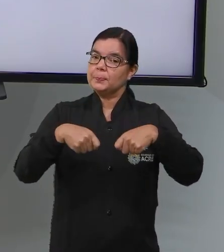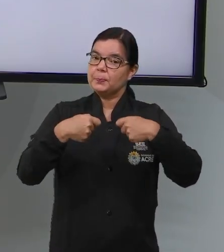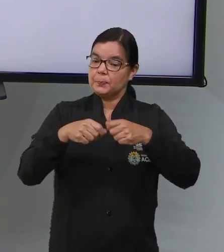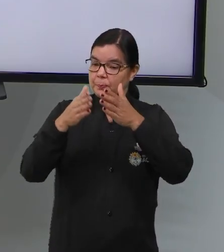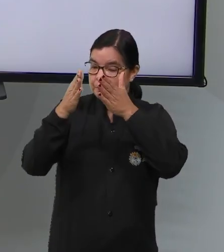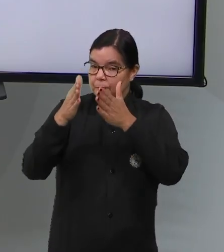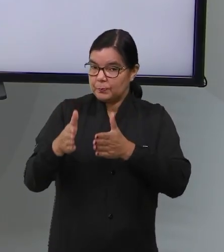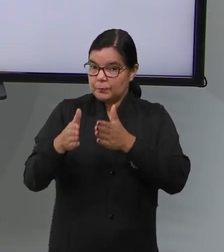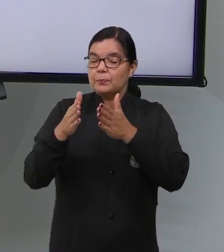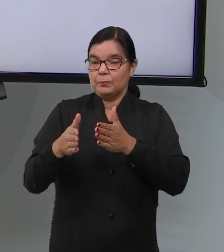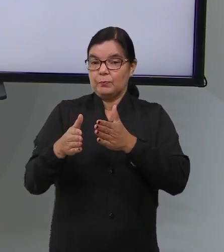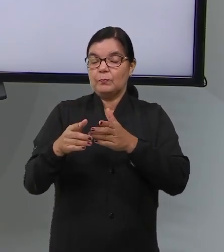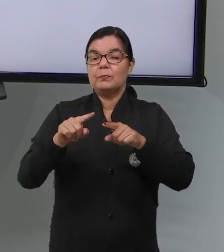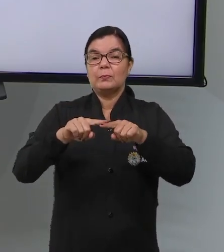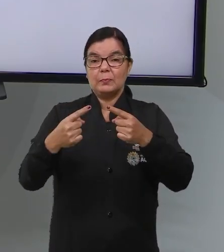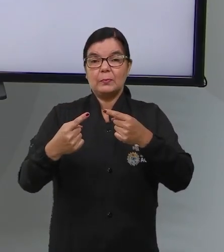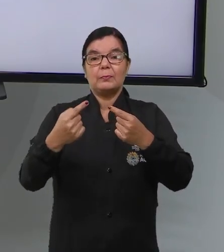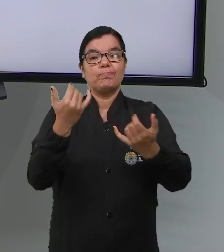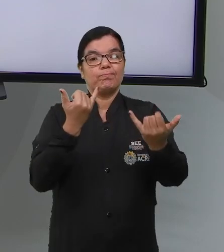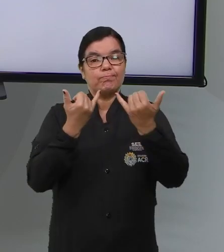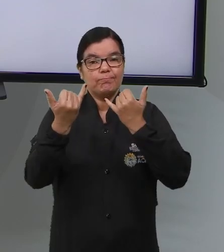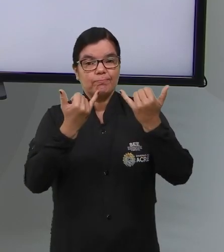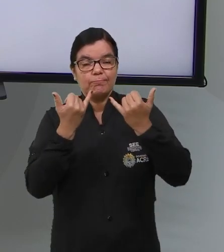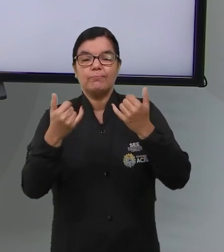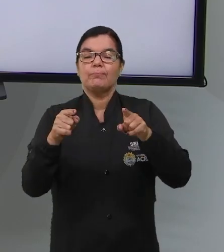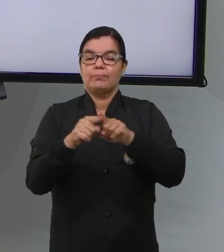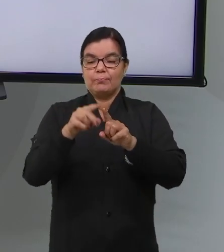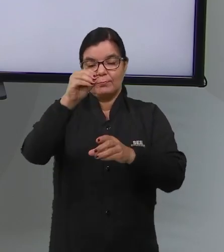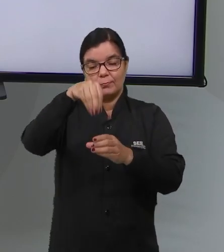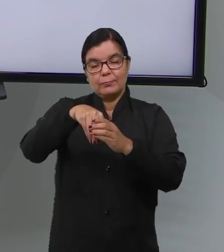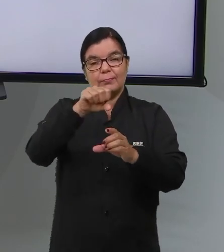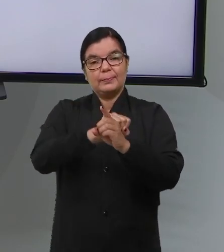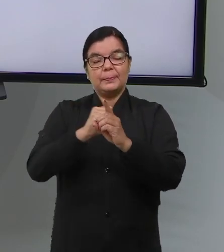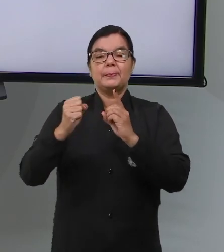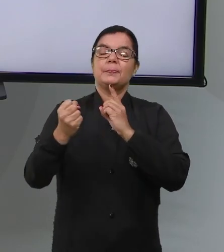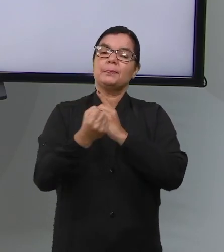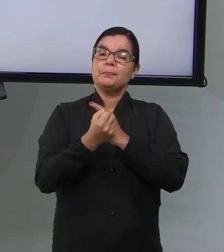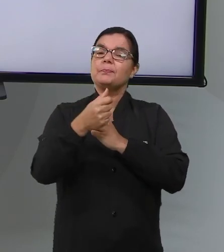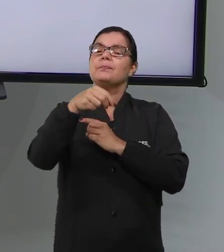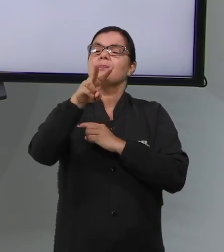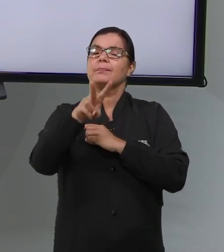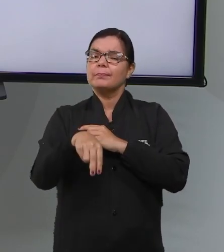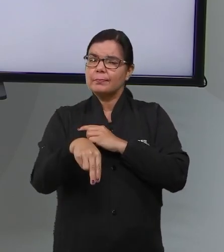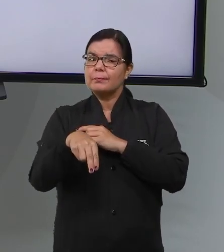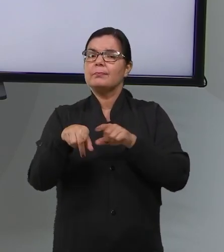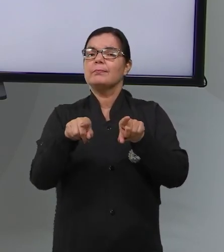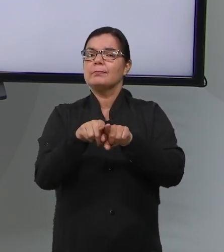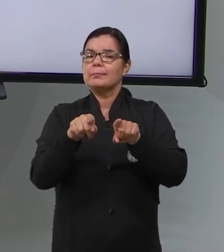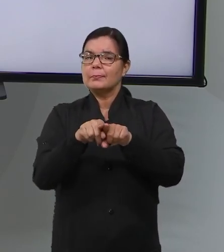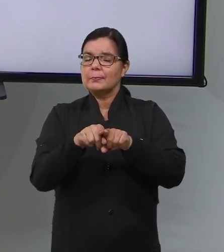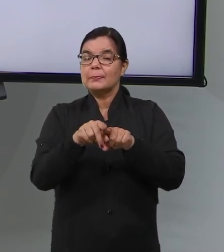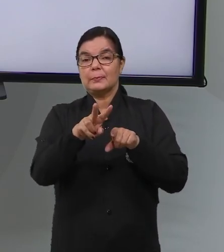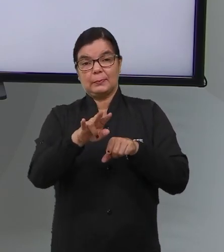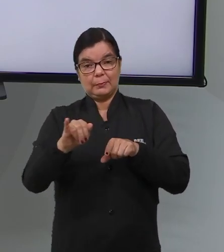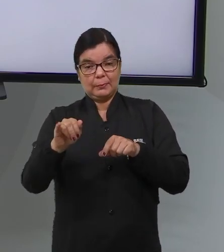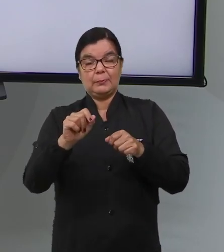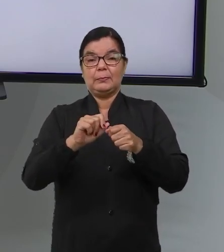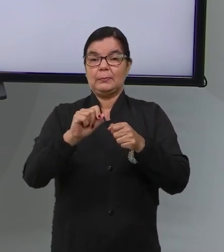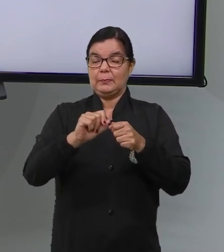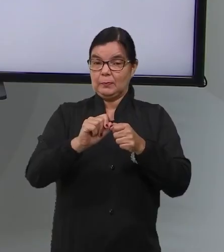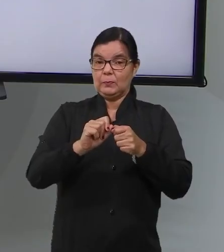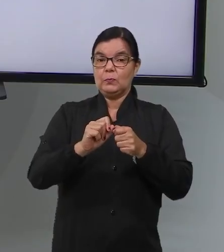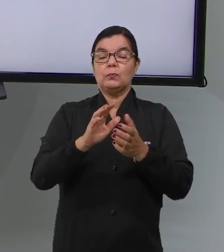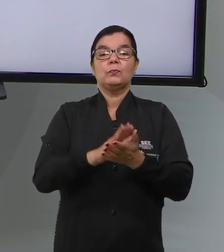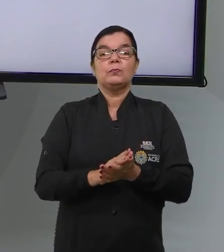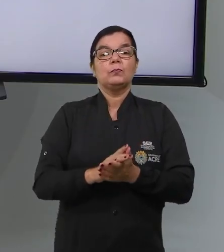os modismos até então existentes na sociedade. E quem vai fazer isso? Conforme foi mencionado,